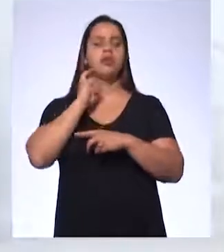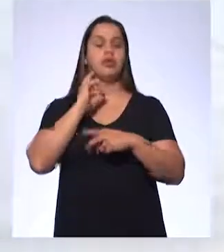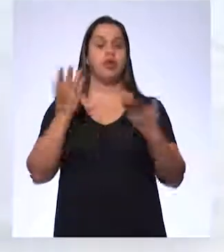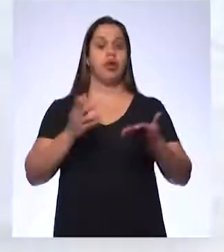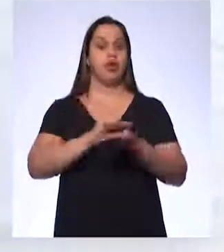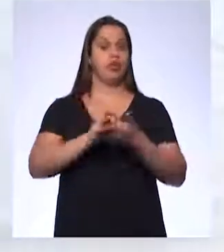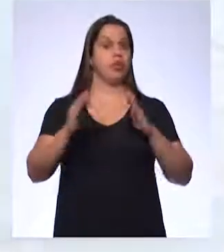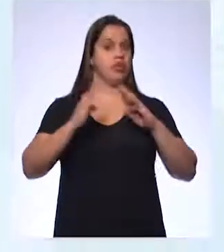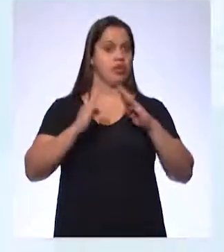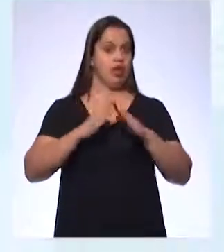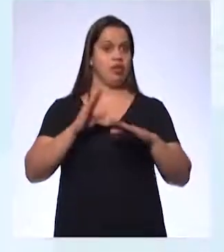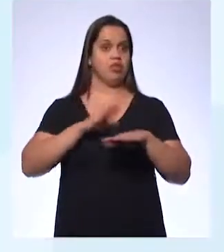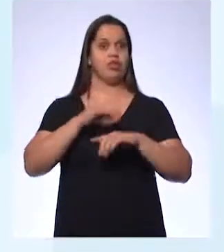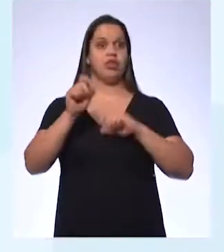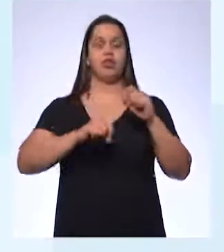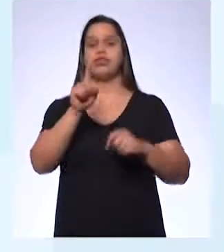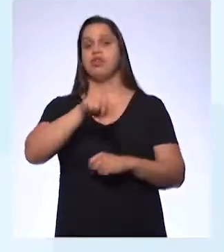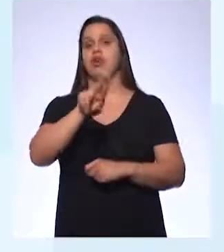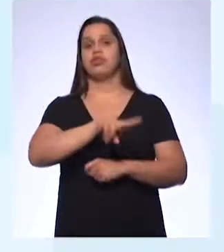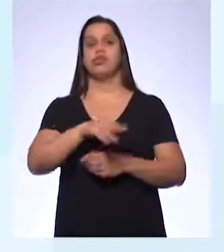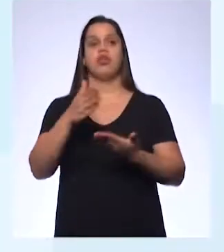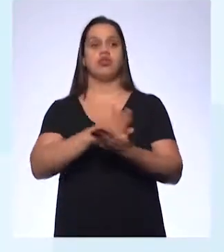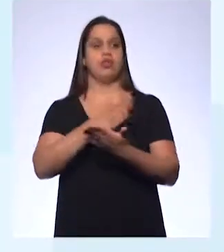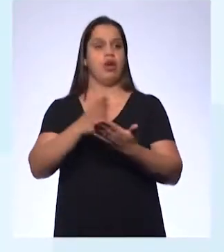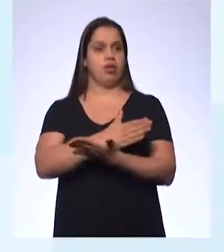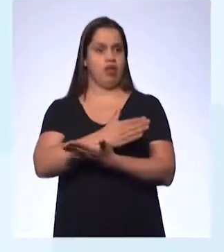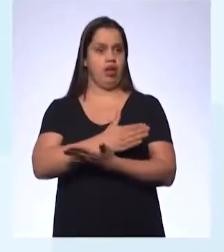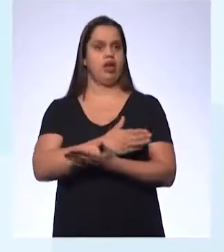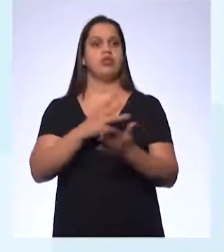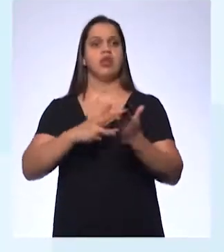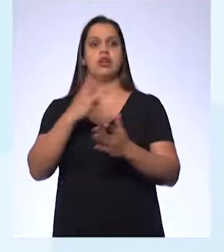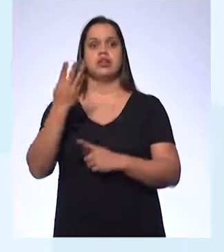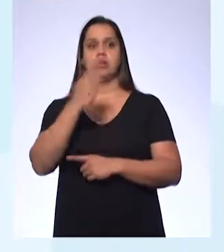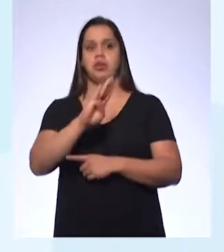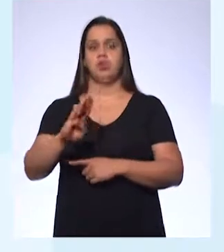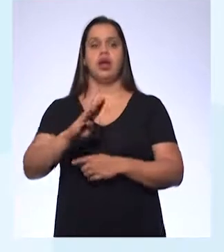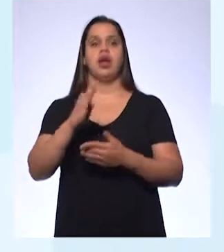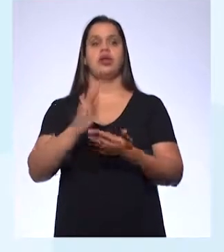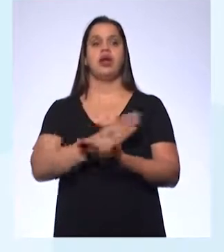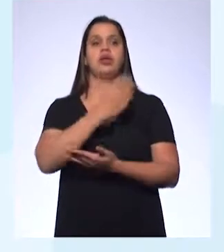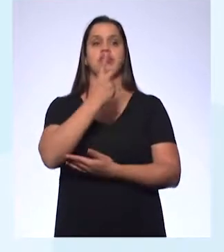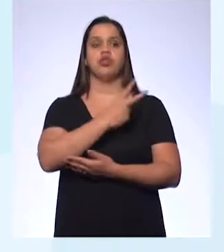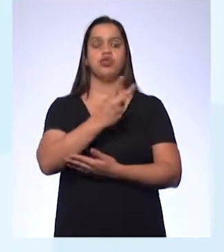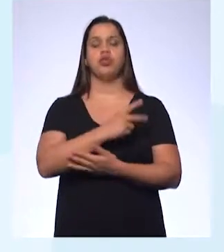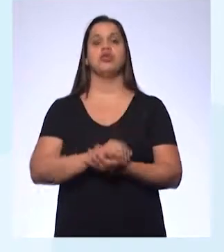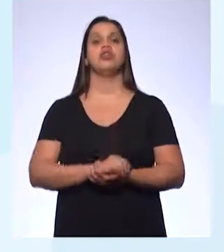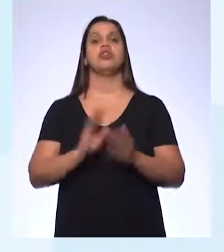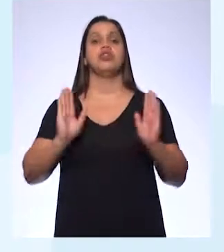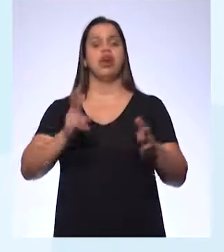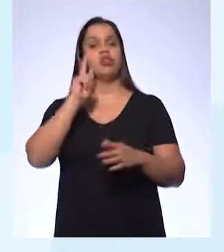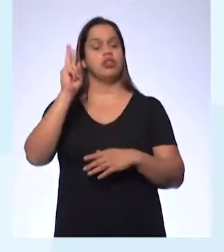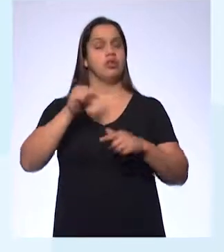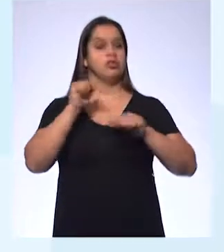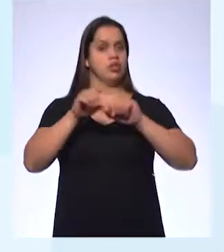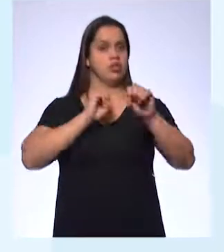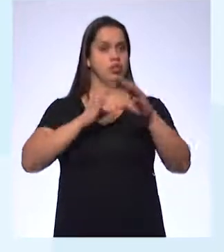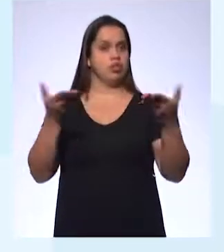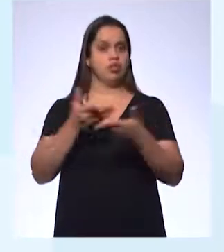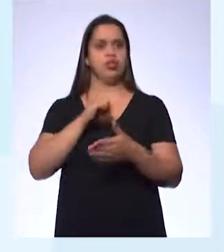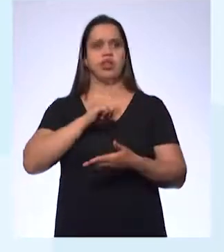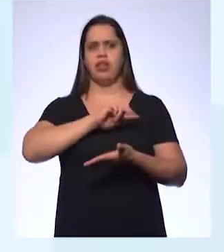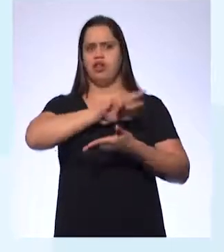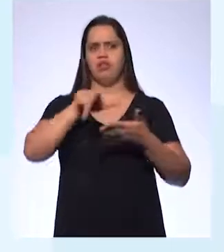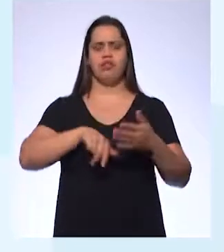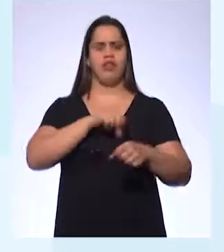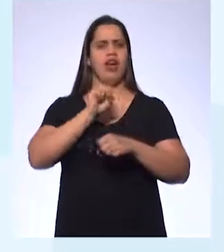ó, você vai aí usar o seu caderno, tá bom? Tá aí, ó, quais são as páginas que nós estamos trabalhando. E existem várias